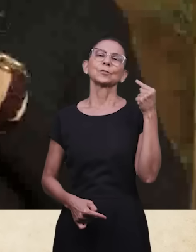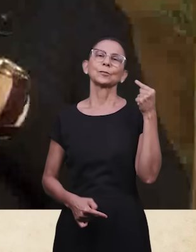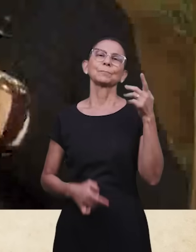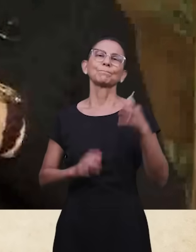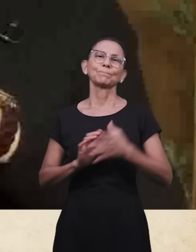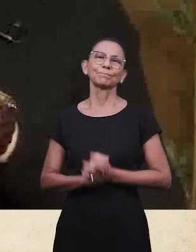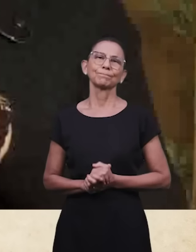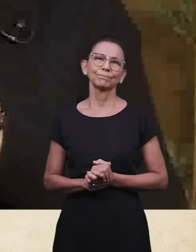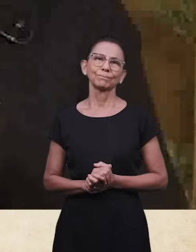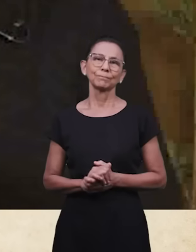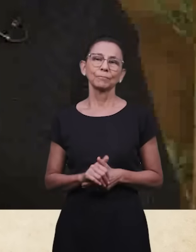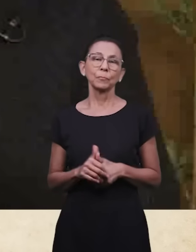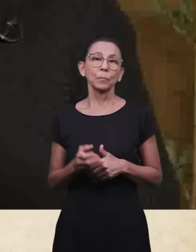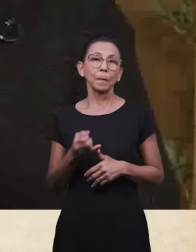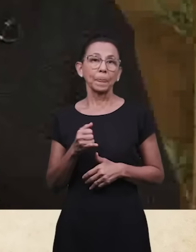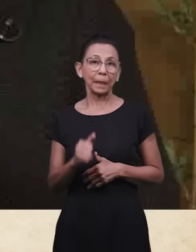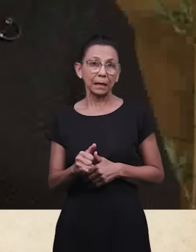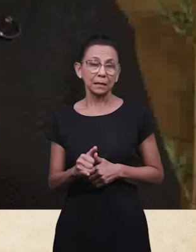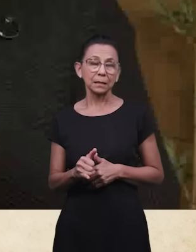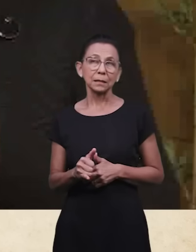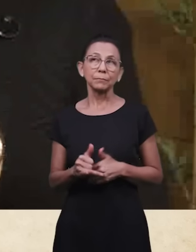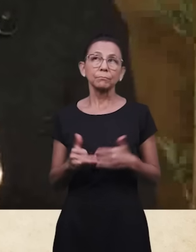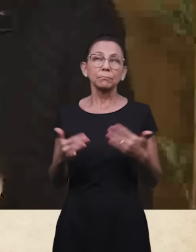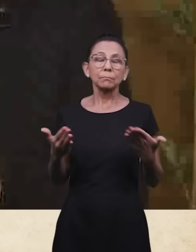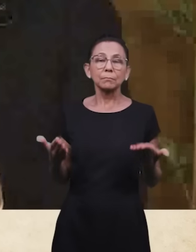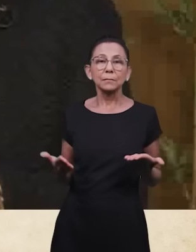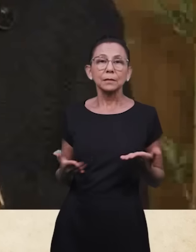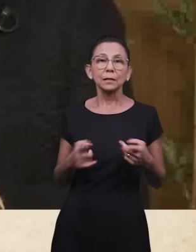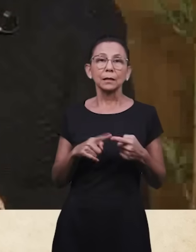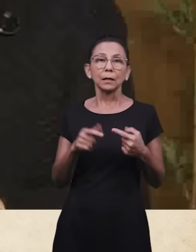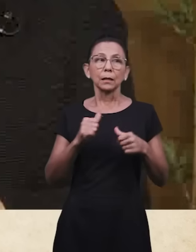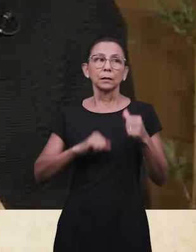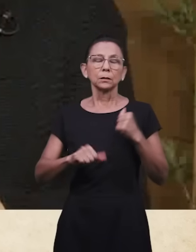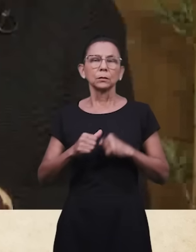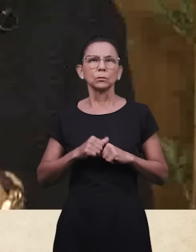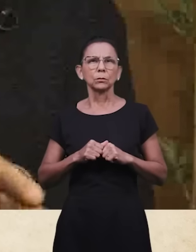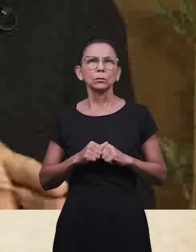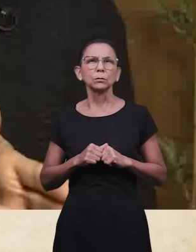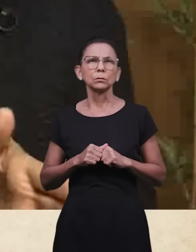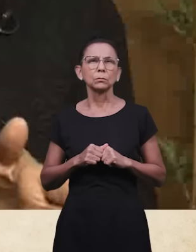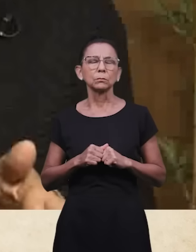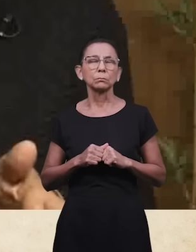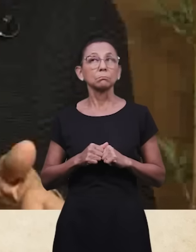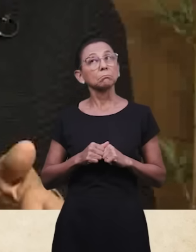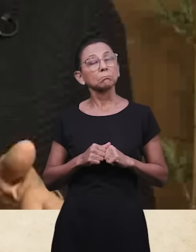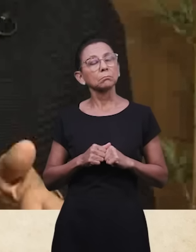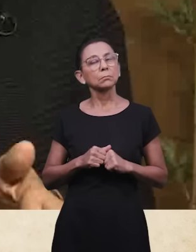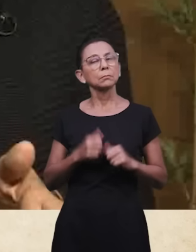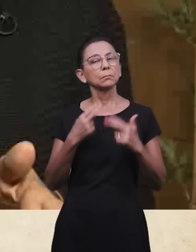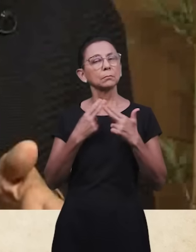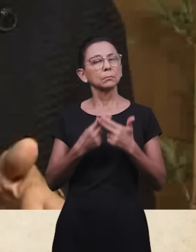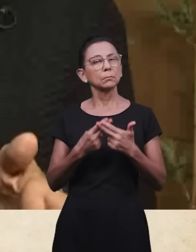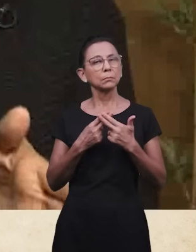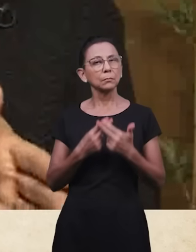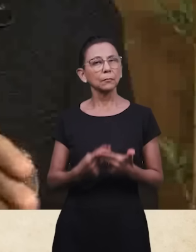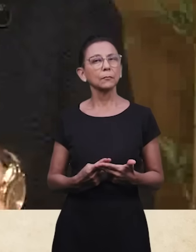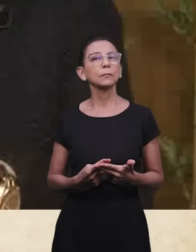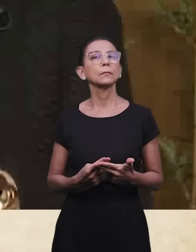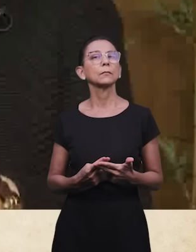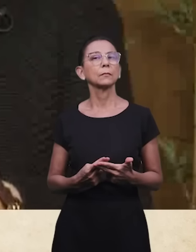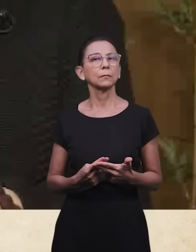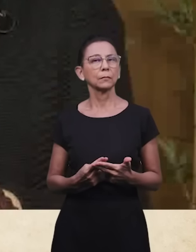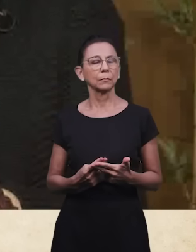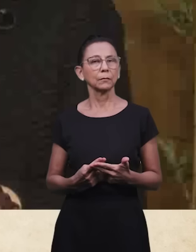desafios e os seus enfrentamentos. Então, se você está neste estado, não precisa se preocupar. É